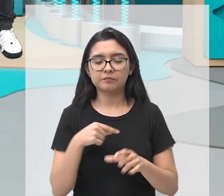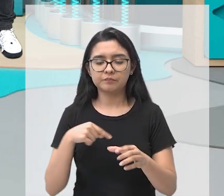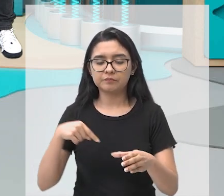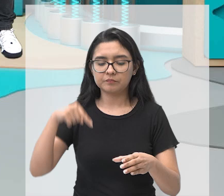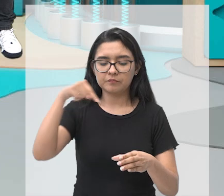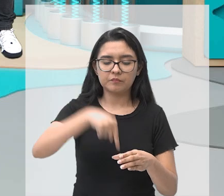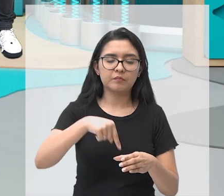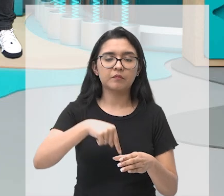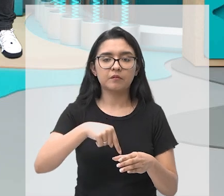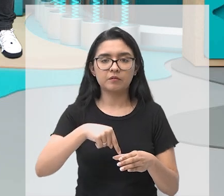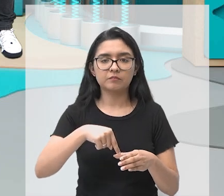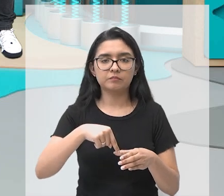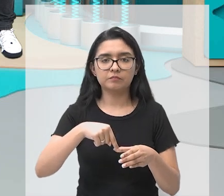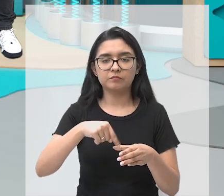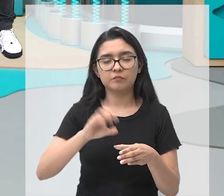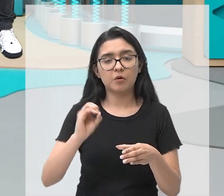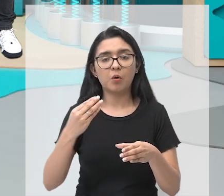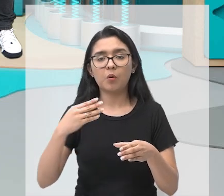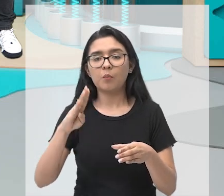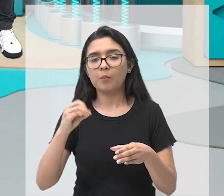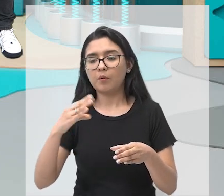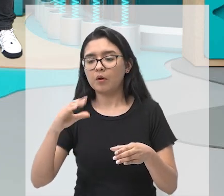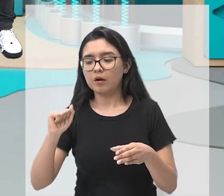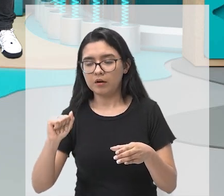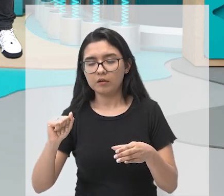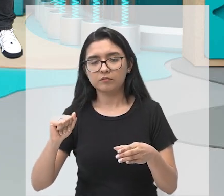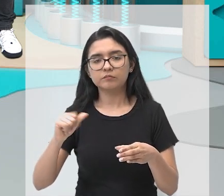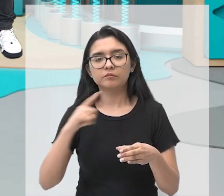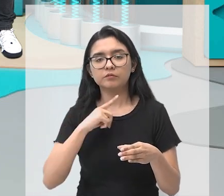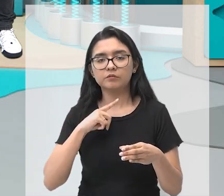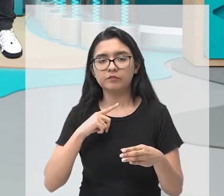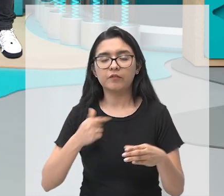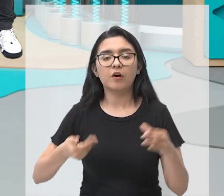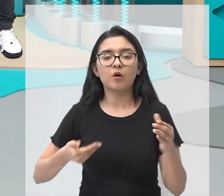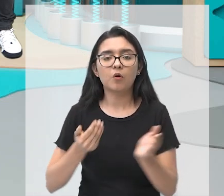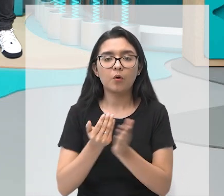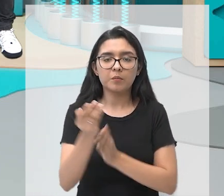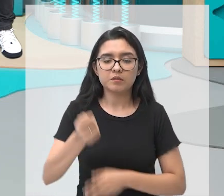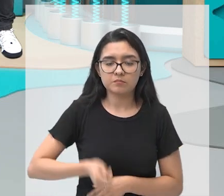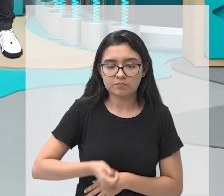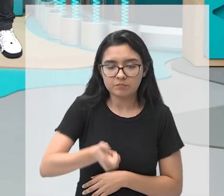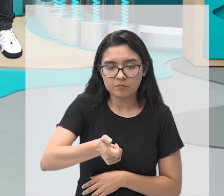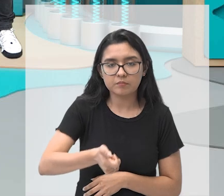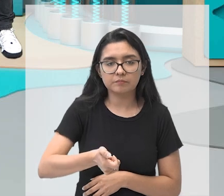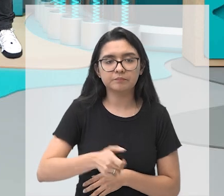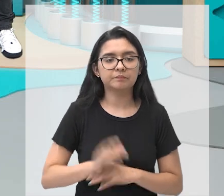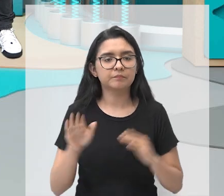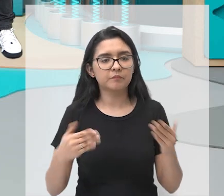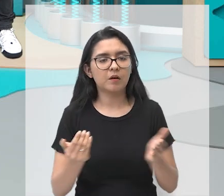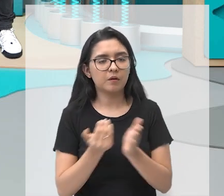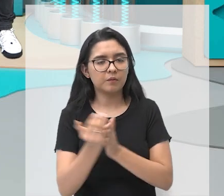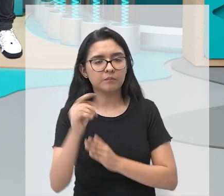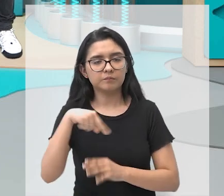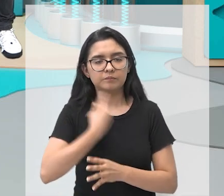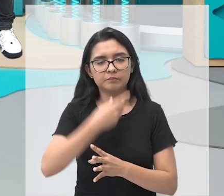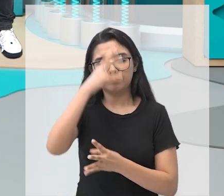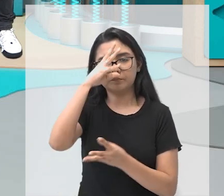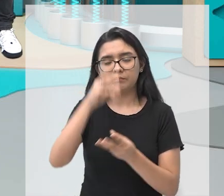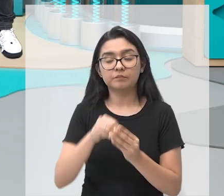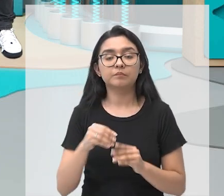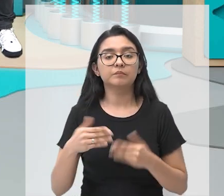um pequeno buraco ou boca, né, onde a gente vai iniciar as jogadas. Para entender um pouco melhor, o jogo